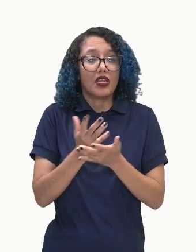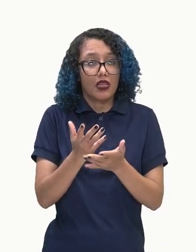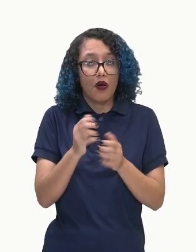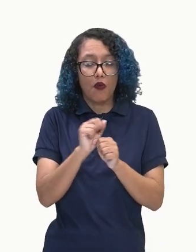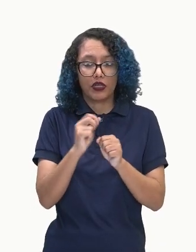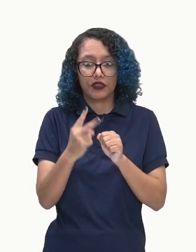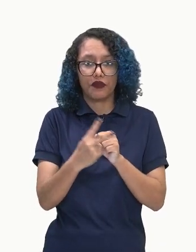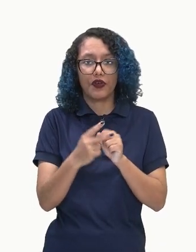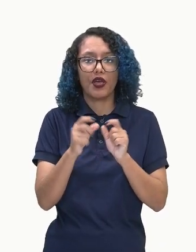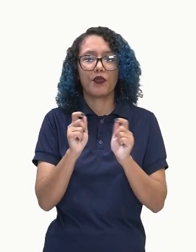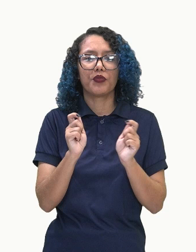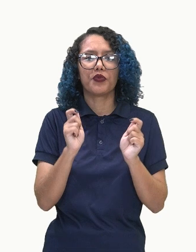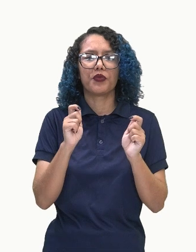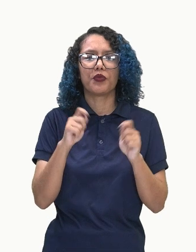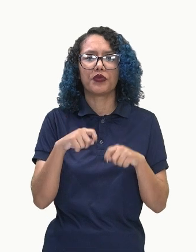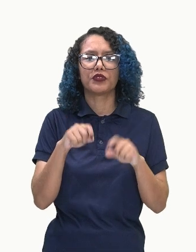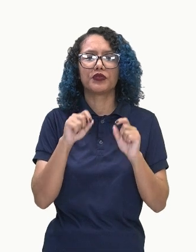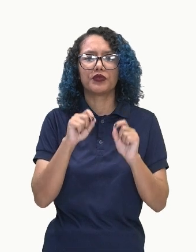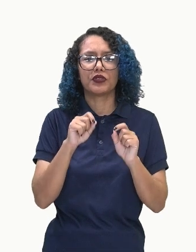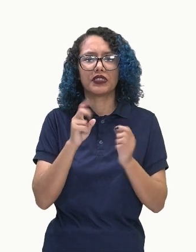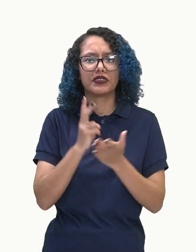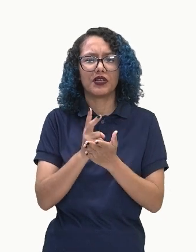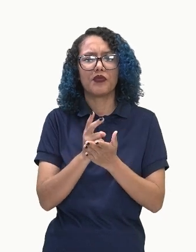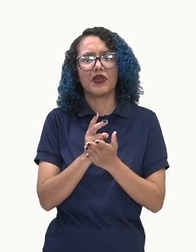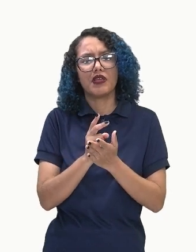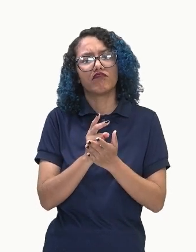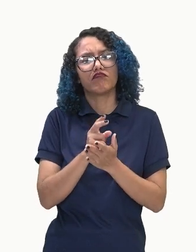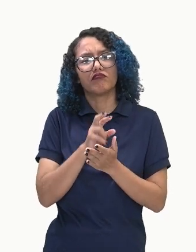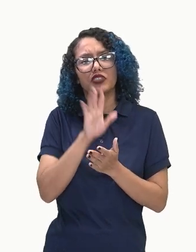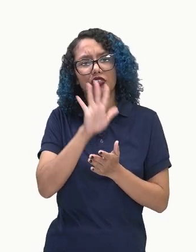tipicamente, respondem perguntas como,